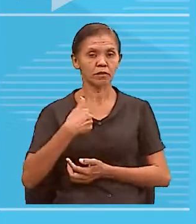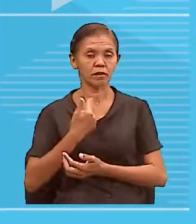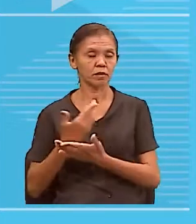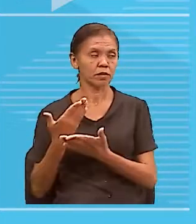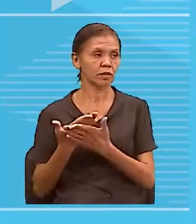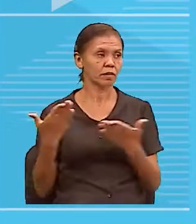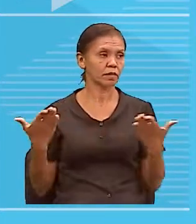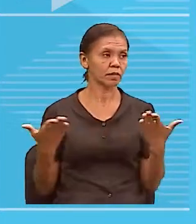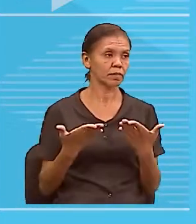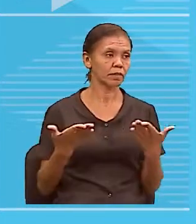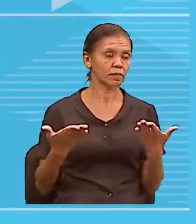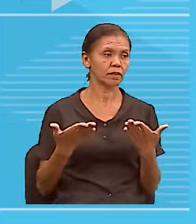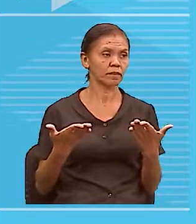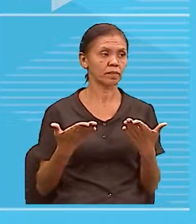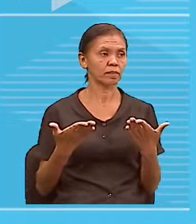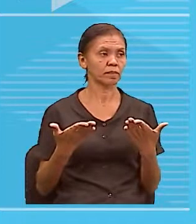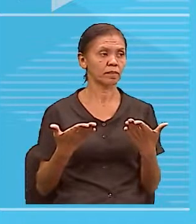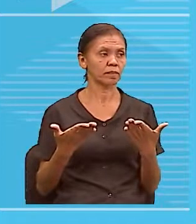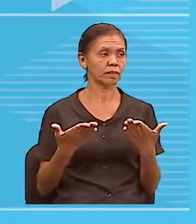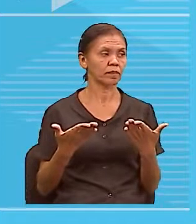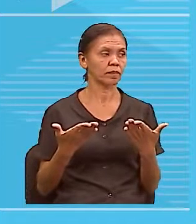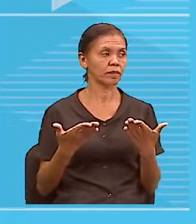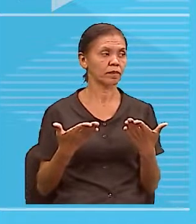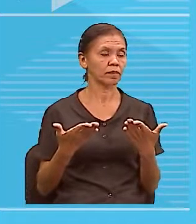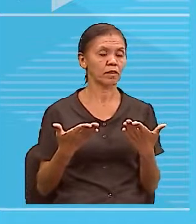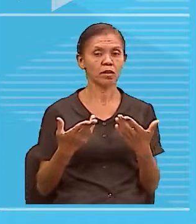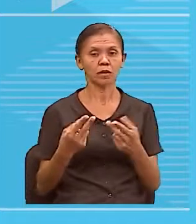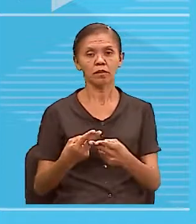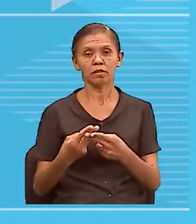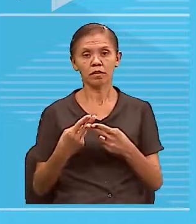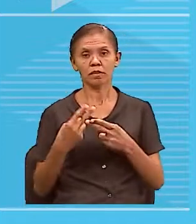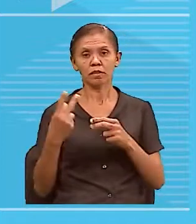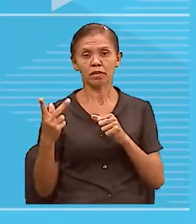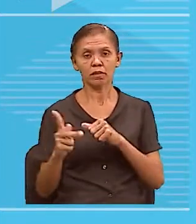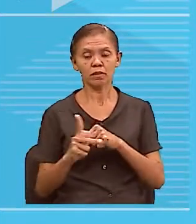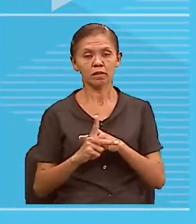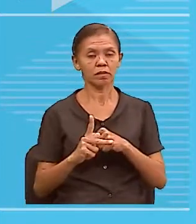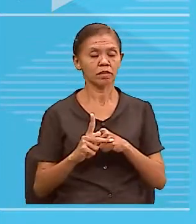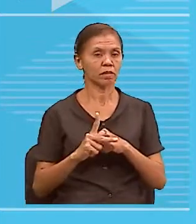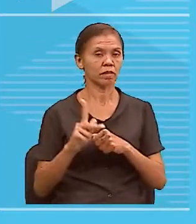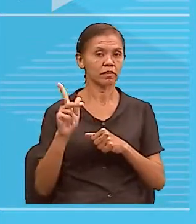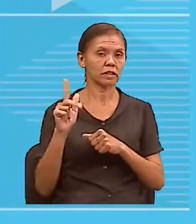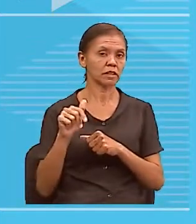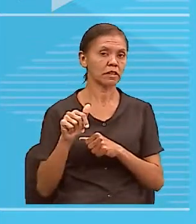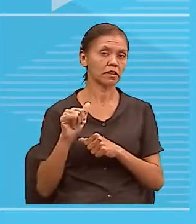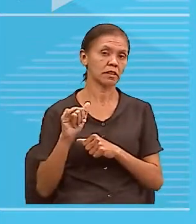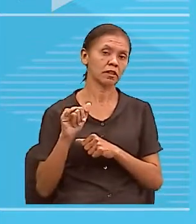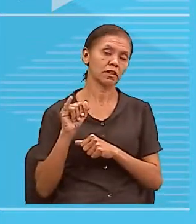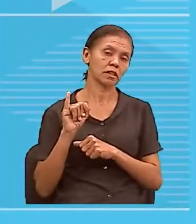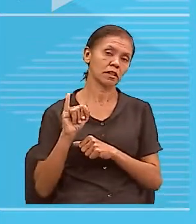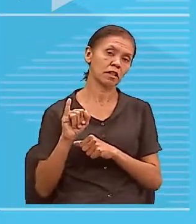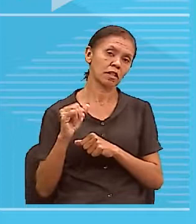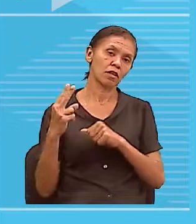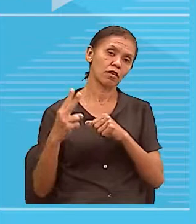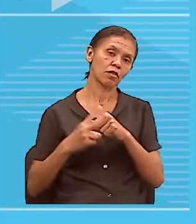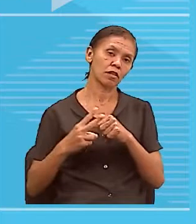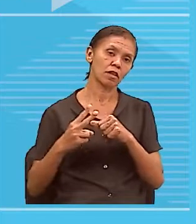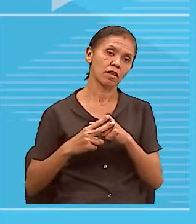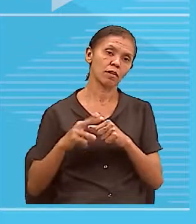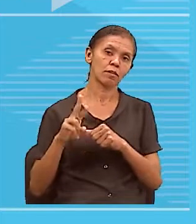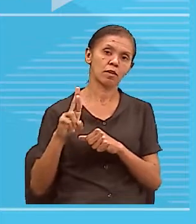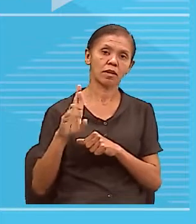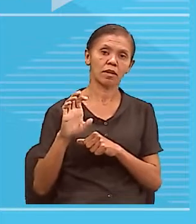é a colocação do pronome Quando o verbo é reflexivo se foi